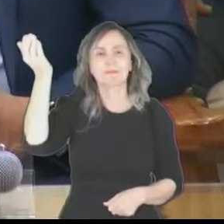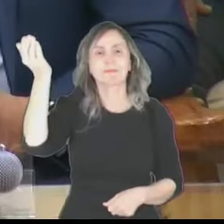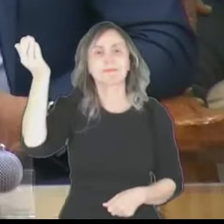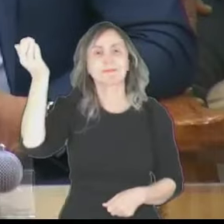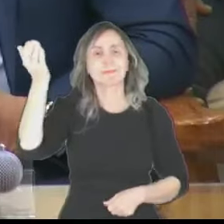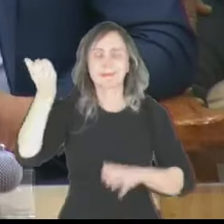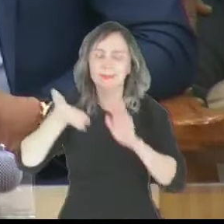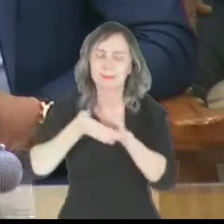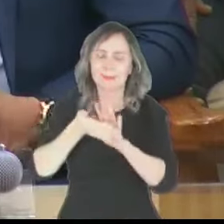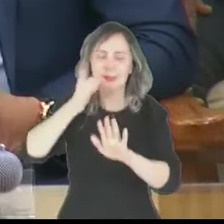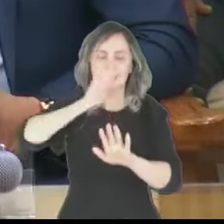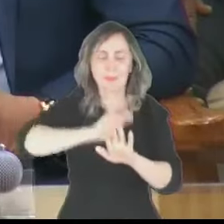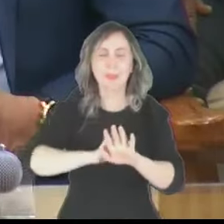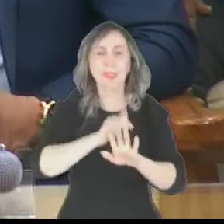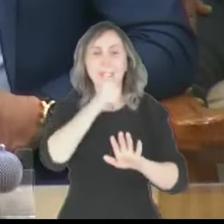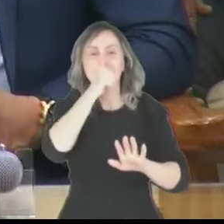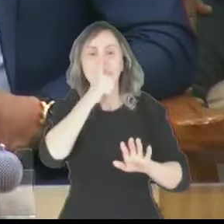sacrificado.